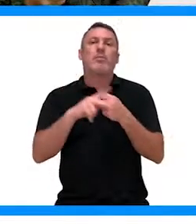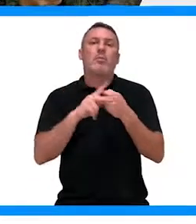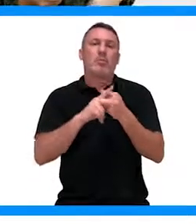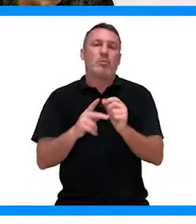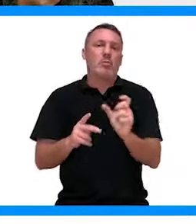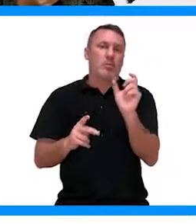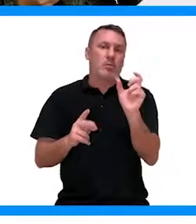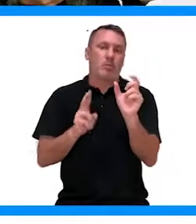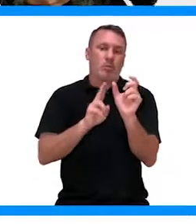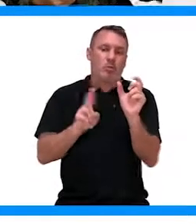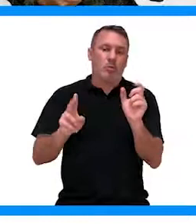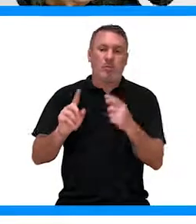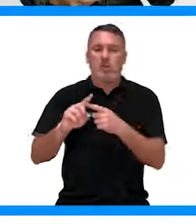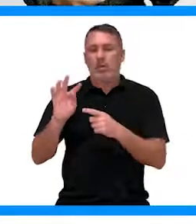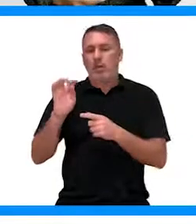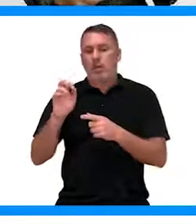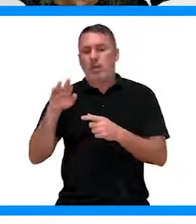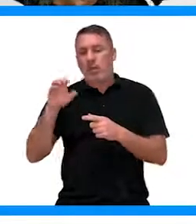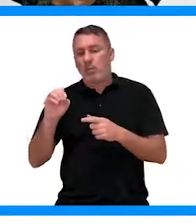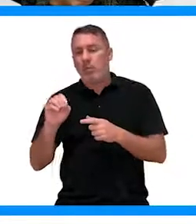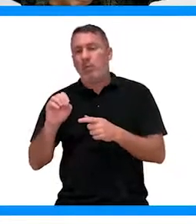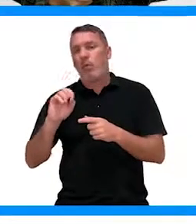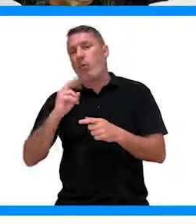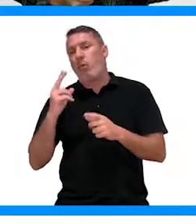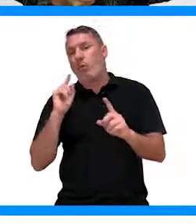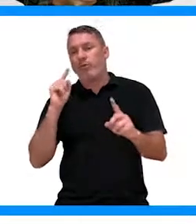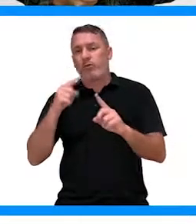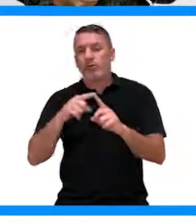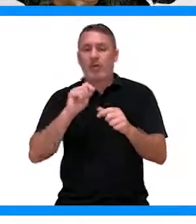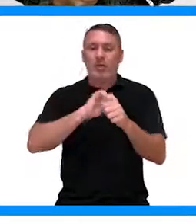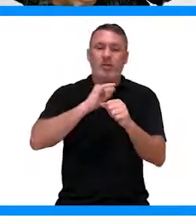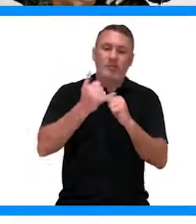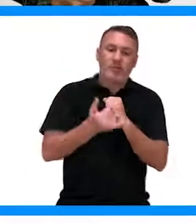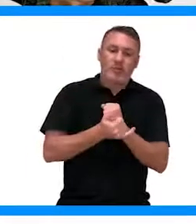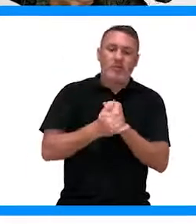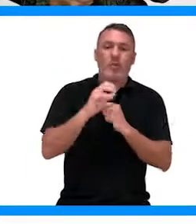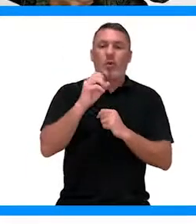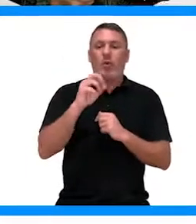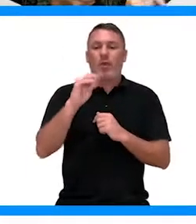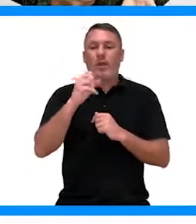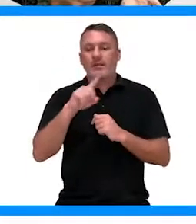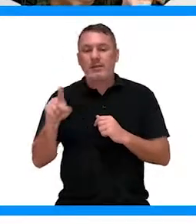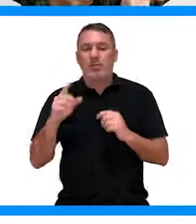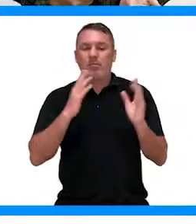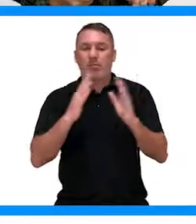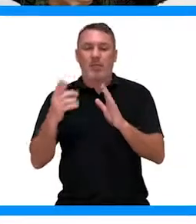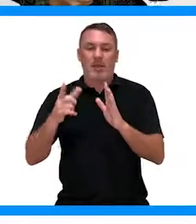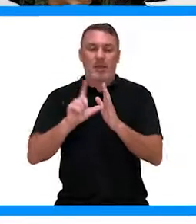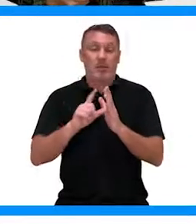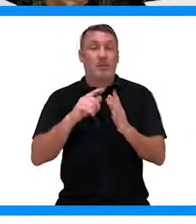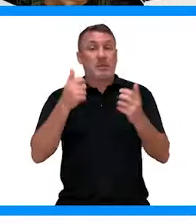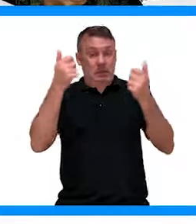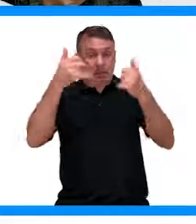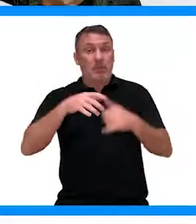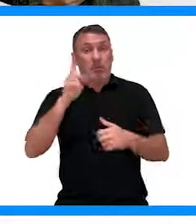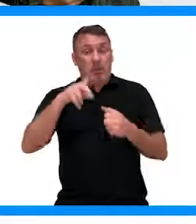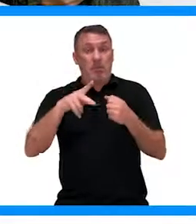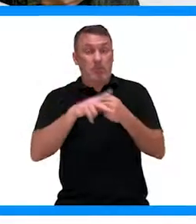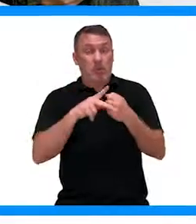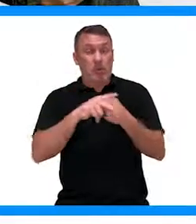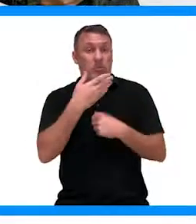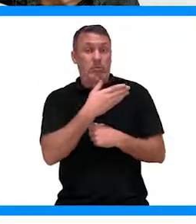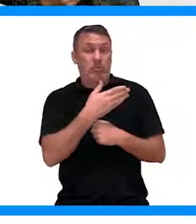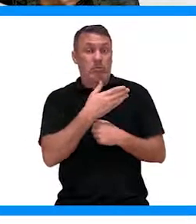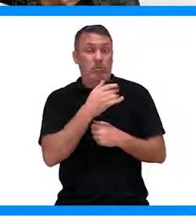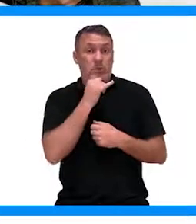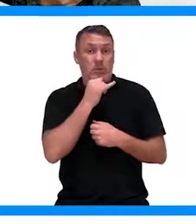que representa um nome, um termo, ou a função de um nome, um adjetivo, ou toda uma oração que a segue ou antecede. Então,